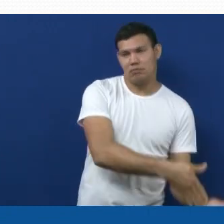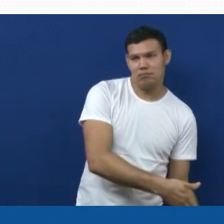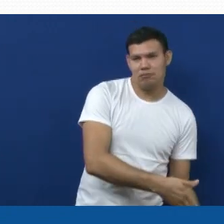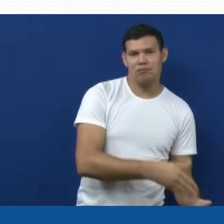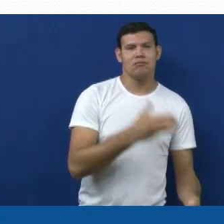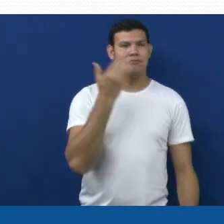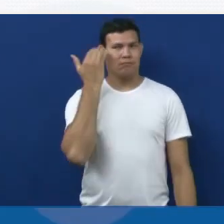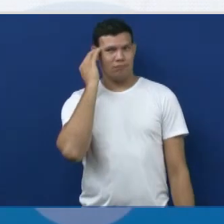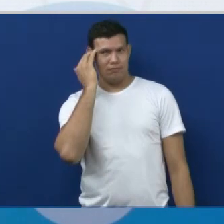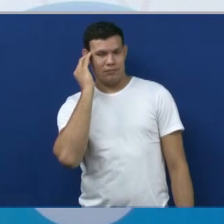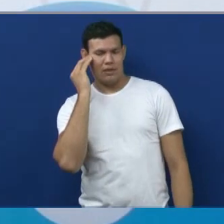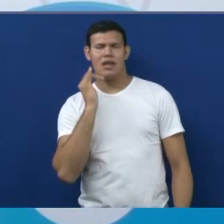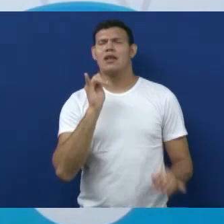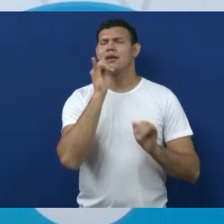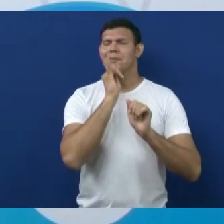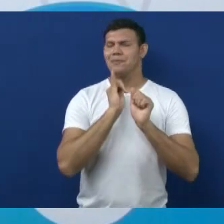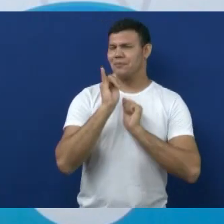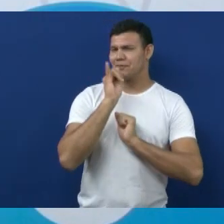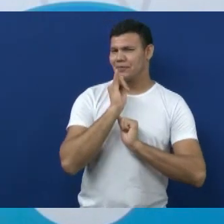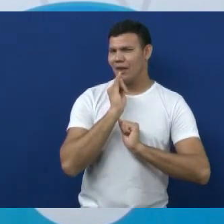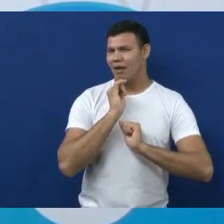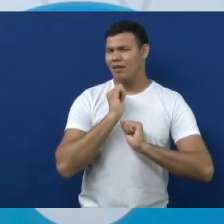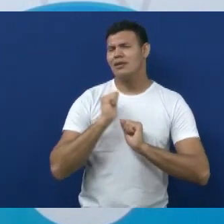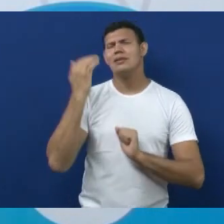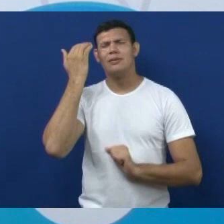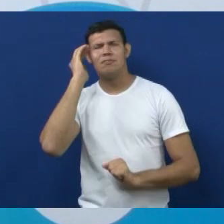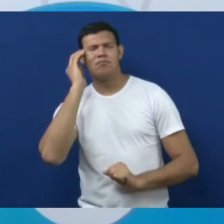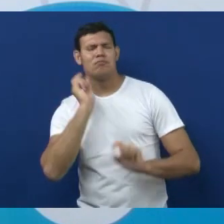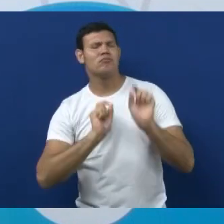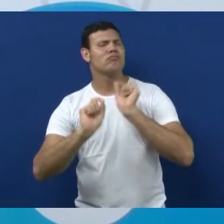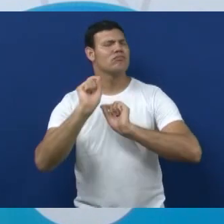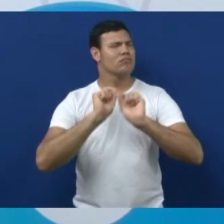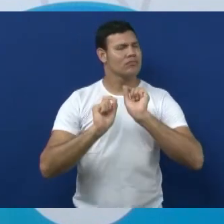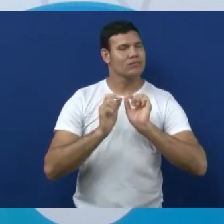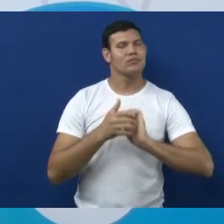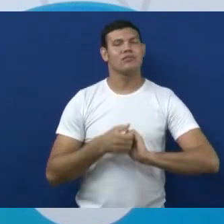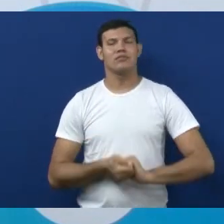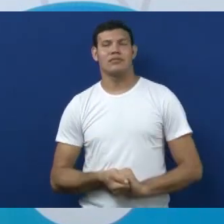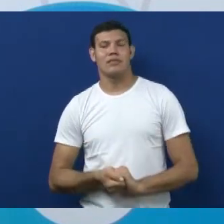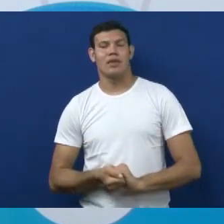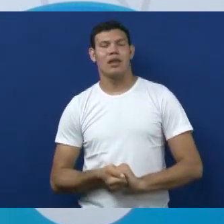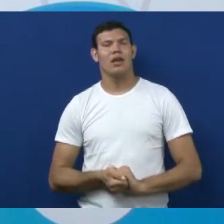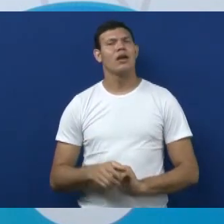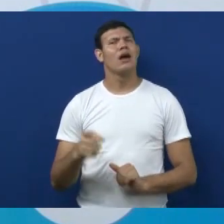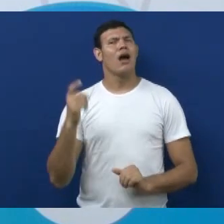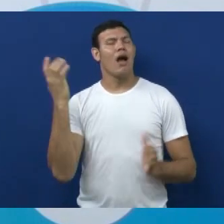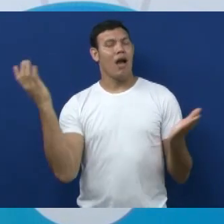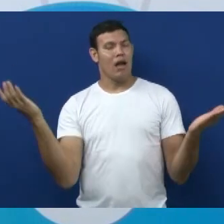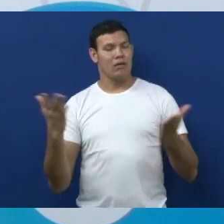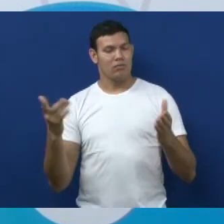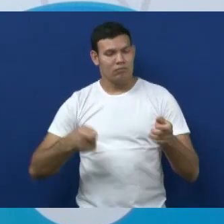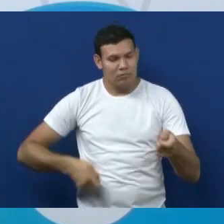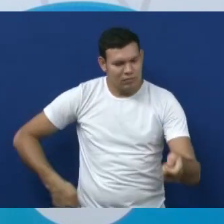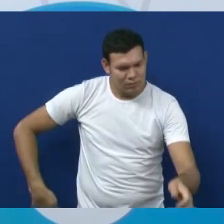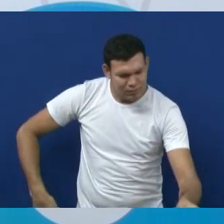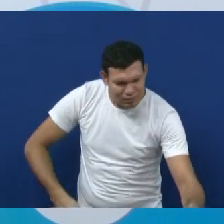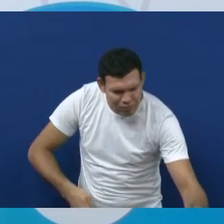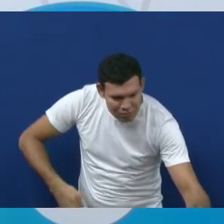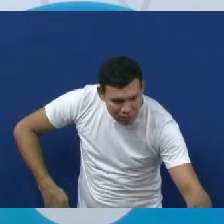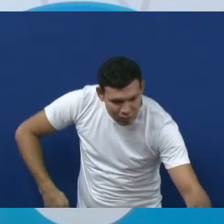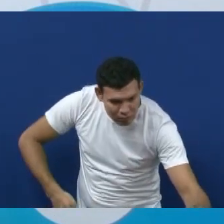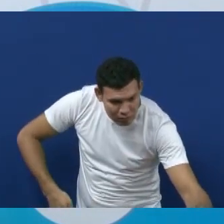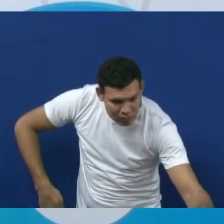Vamos pensar num exemplo para entender o que é a inércia? Imagina uma bola de sinuca em cima da